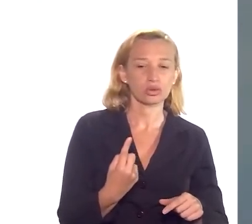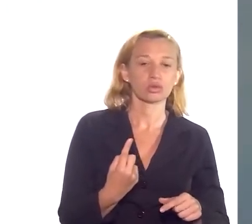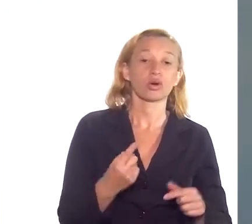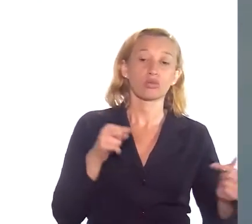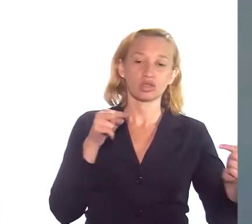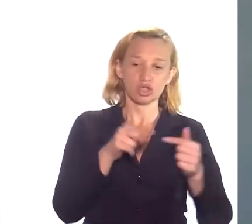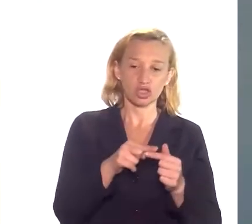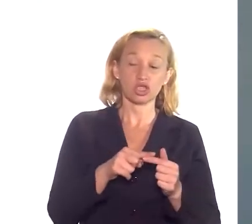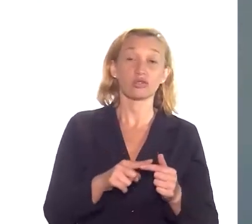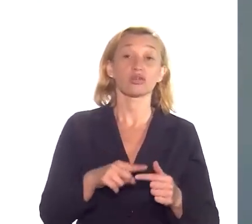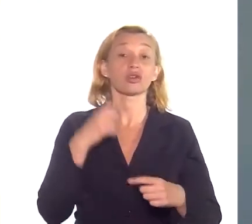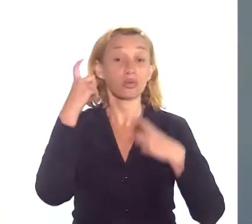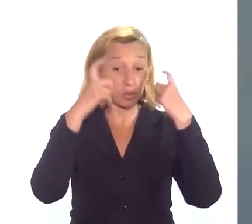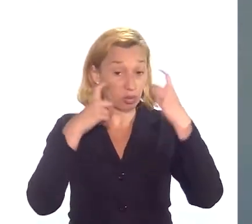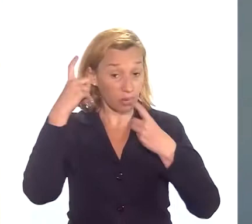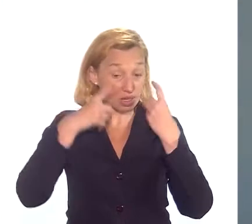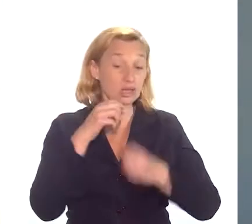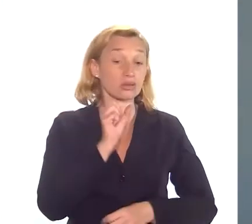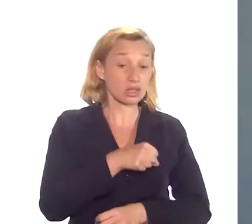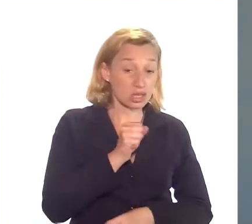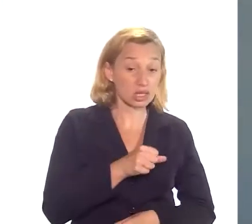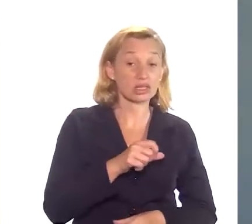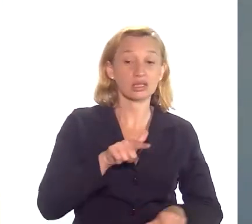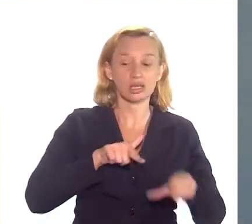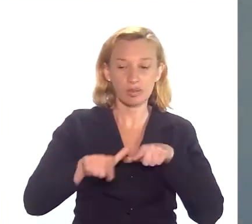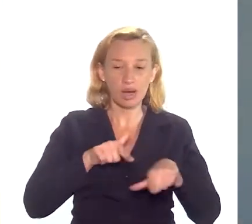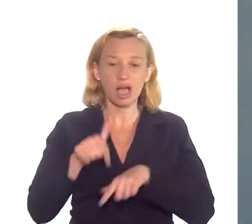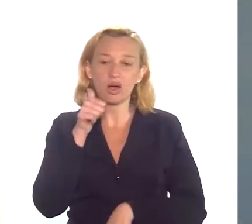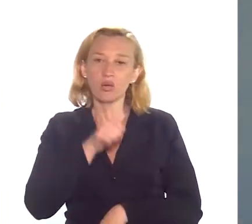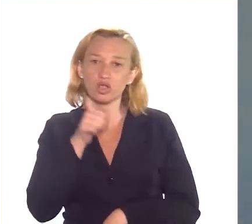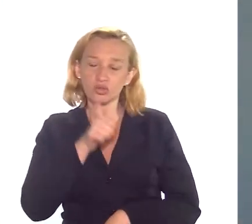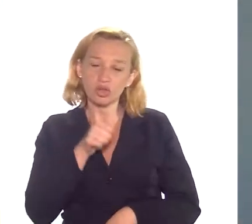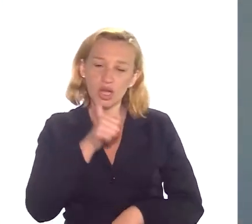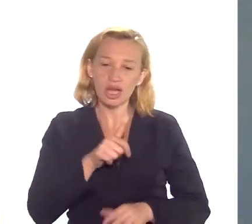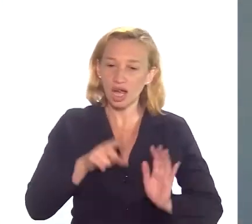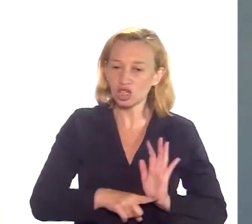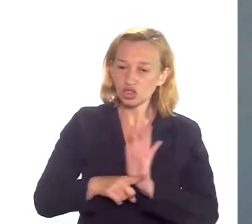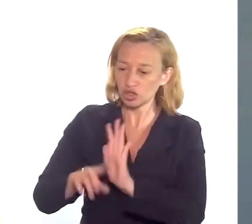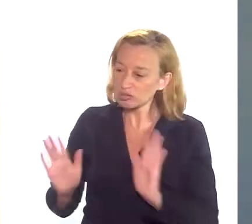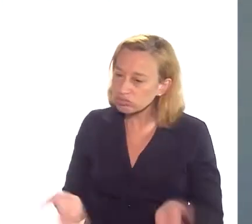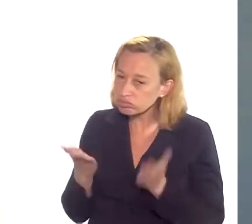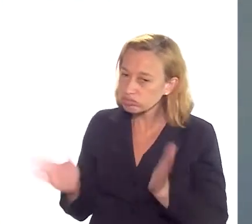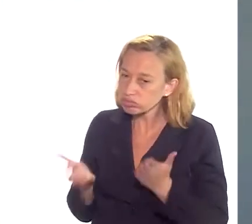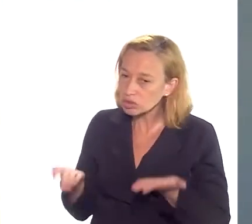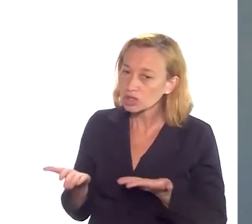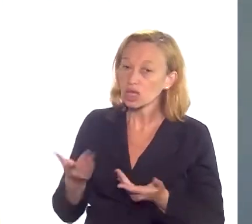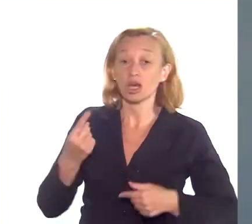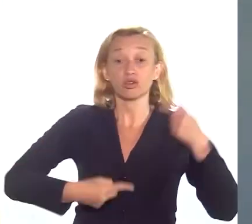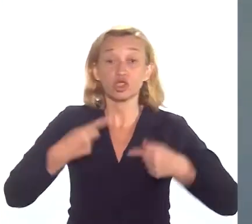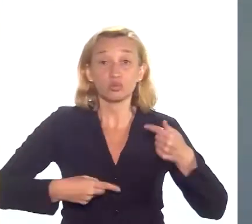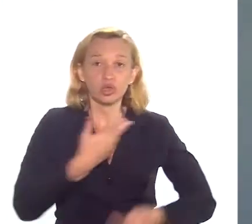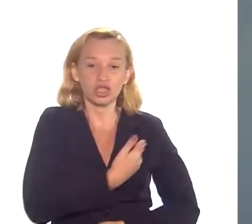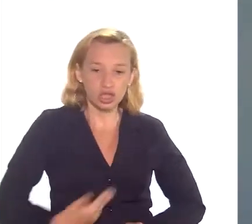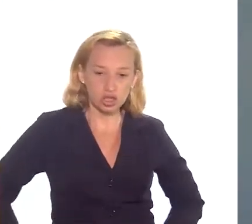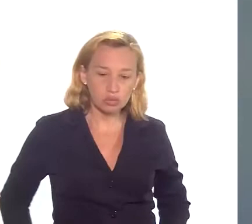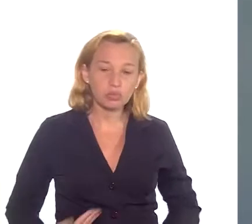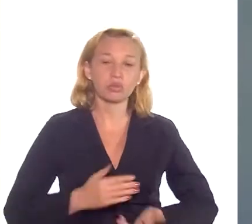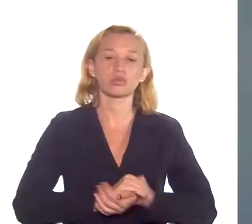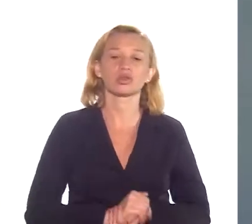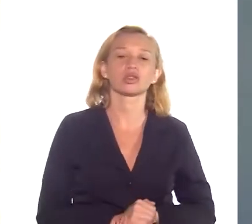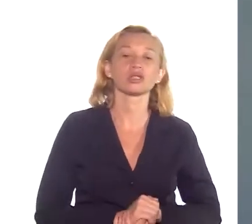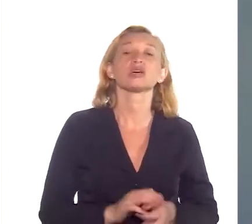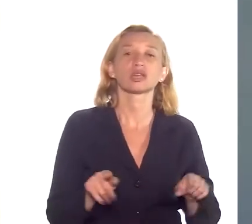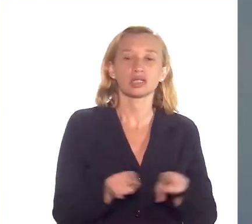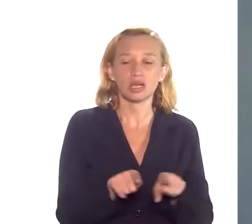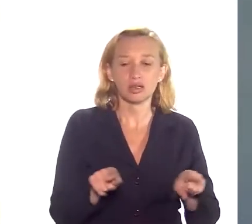Sebrae, da gente trabalhar isso com as mulheres e nas nossas iniciativas também voltadas a